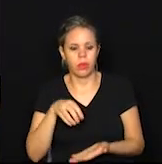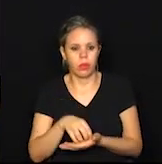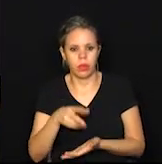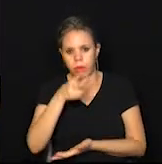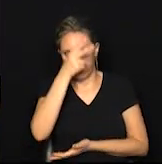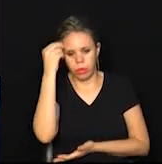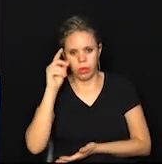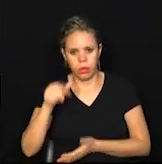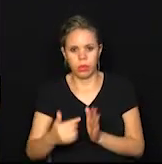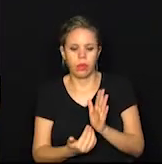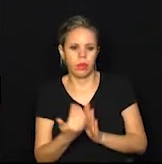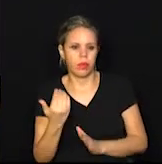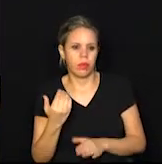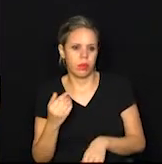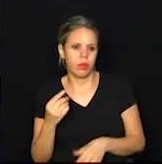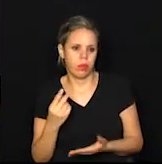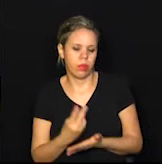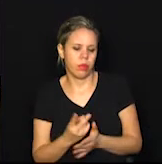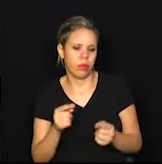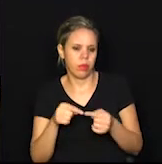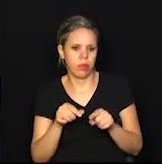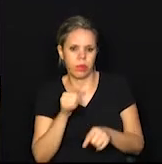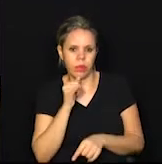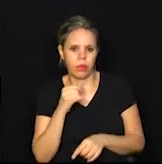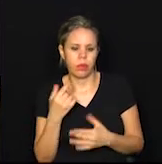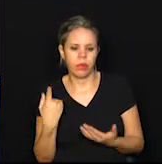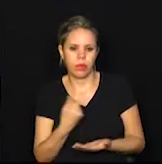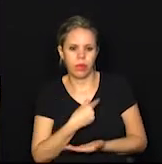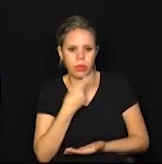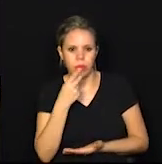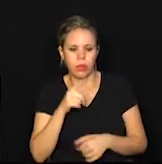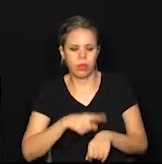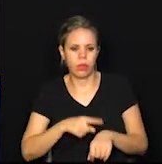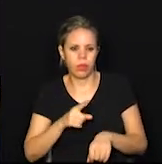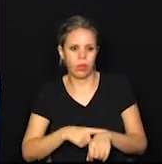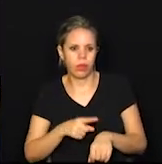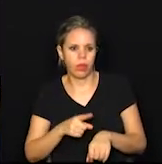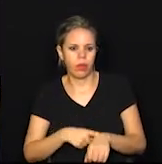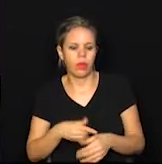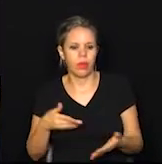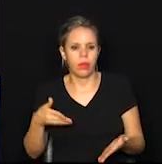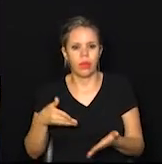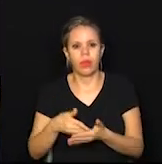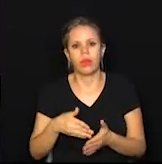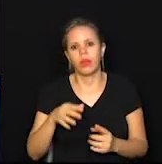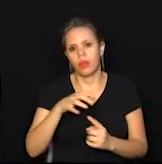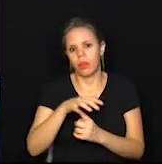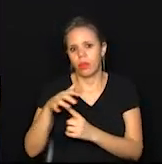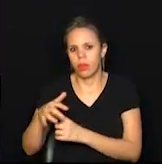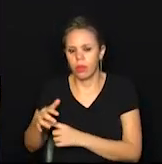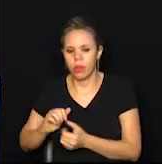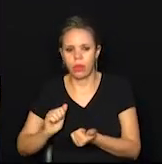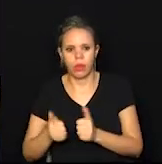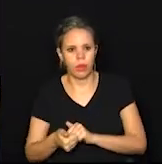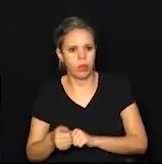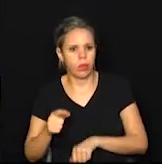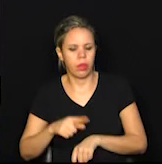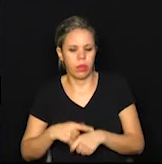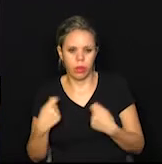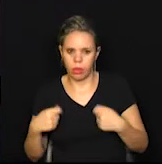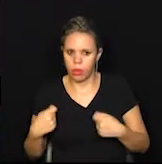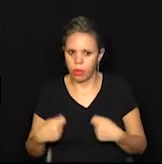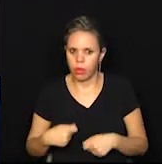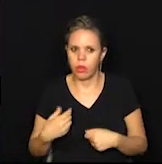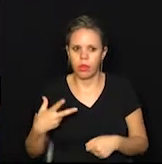esse aumento é mais especificamente quando eu falei dos horários ininterruptos das praças de esportes, é necessário